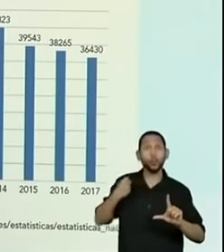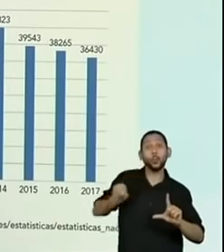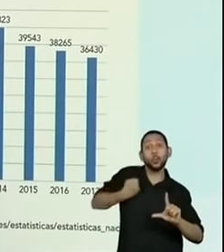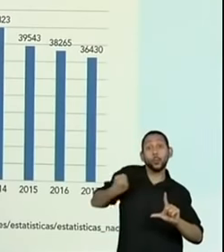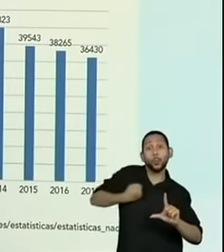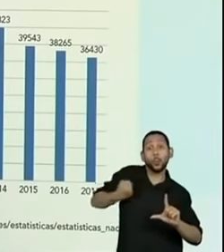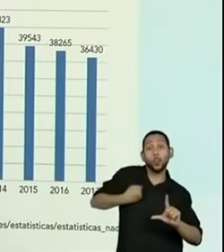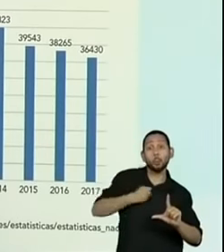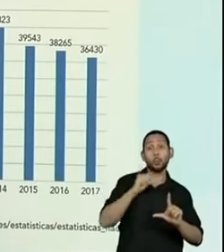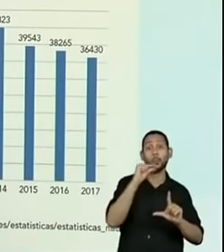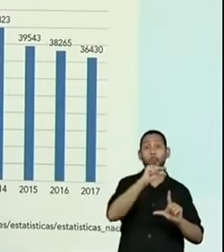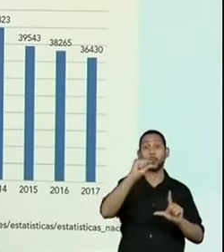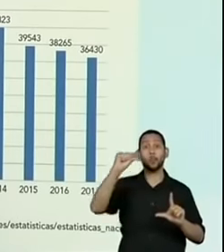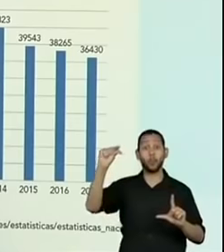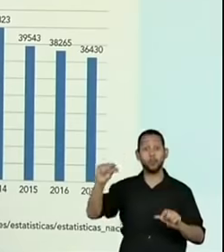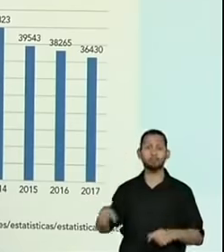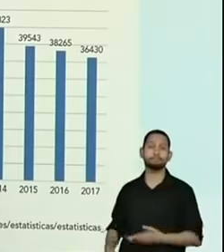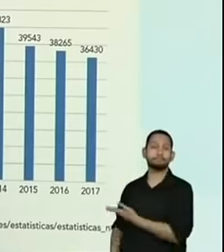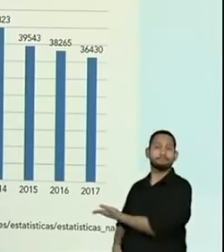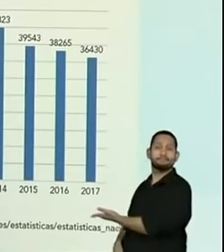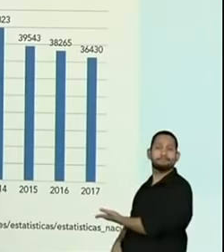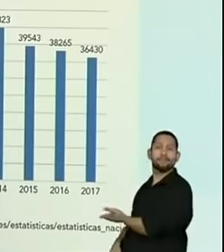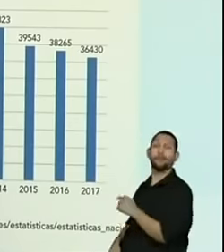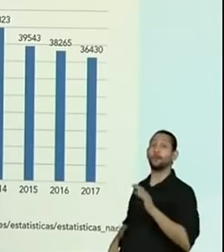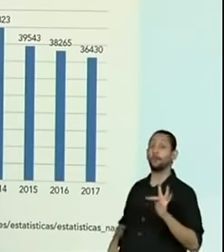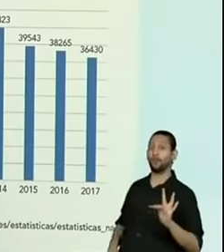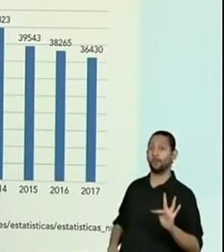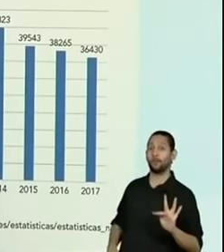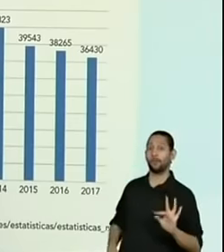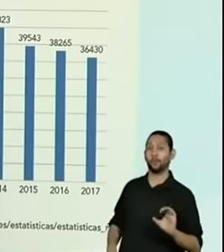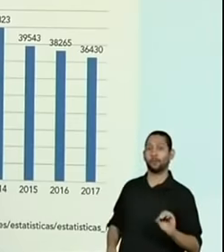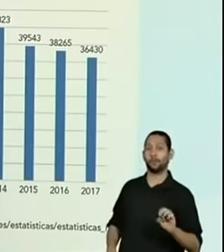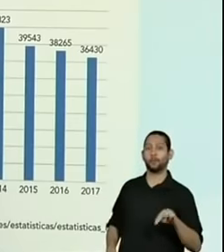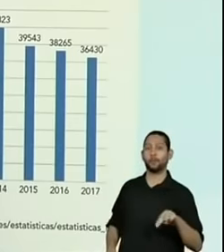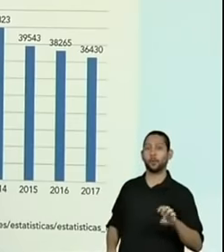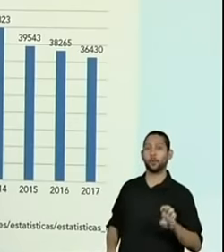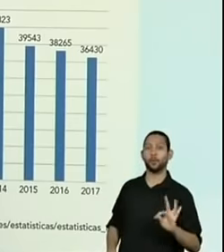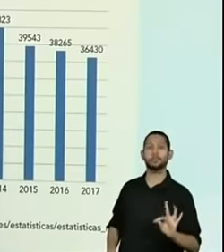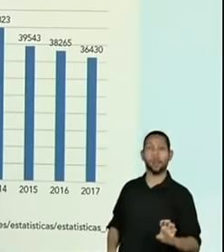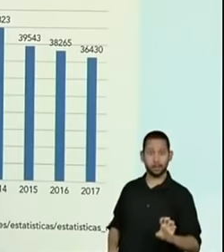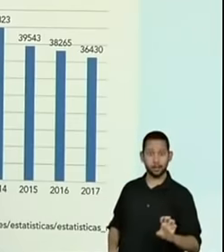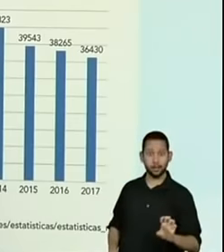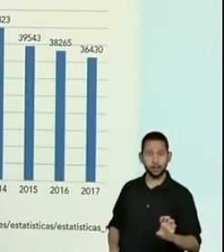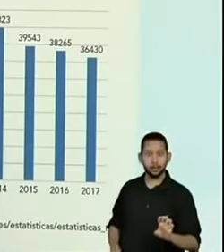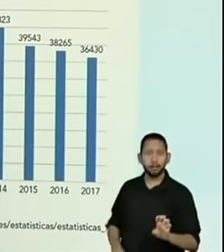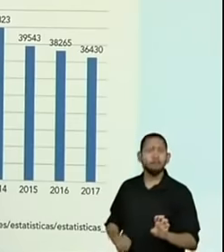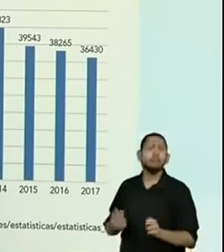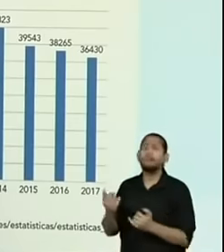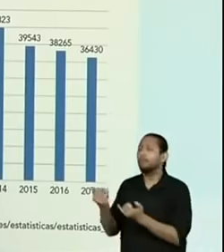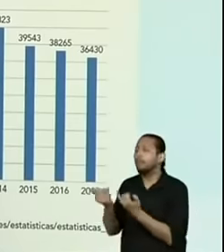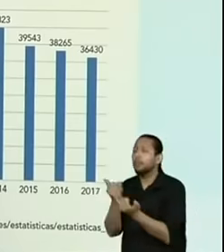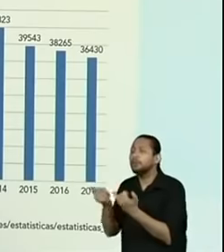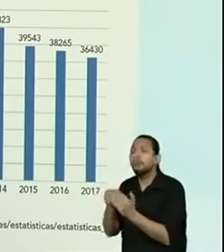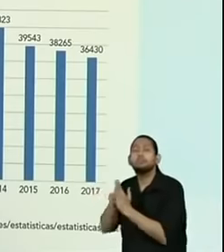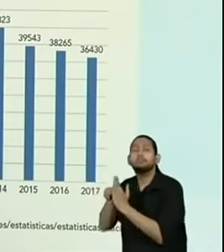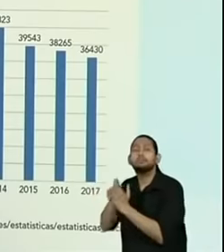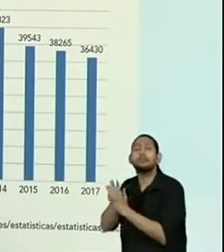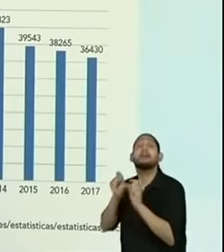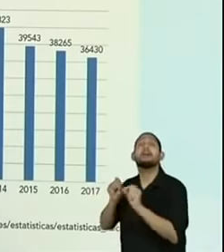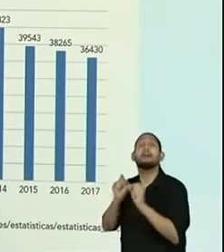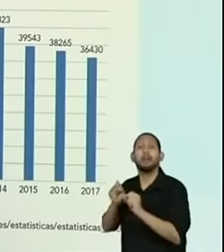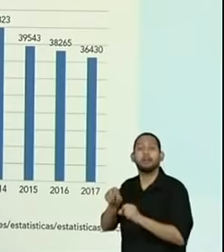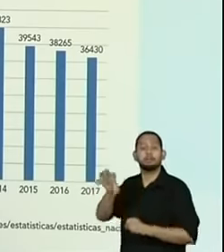a fonte, isso mesmo, a Giovana falou da fonte. Que tá aqui, ó, fonte, vias